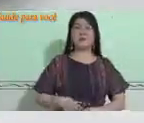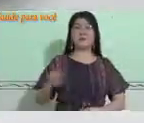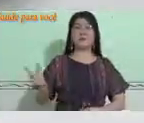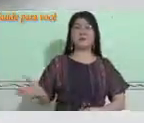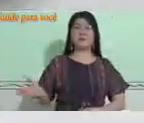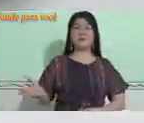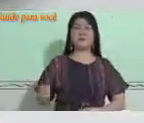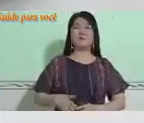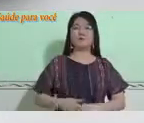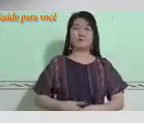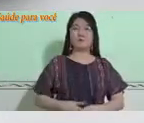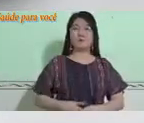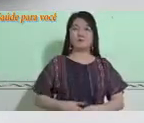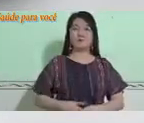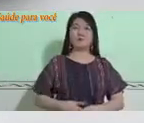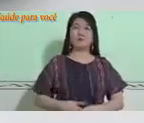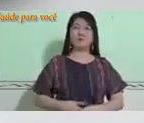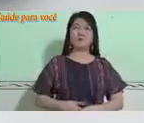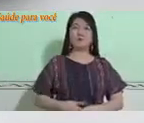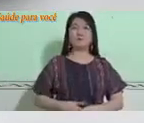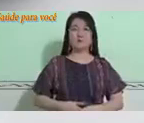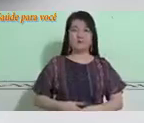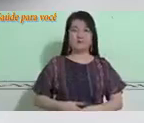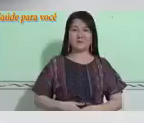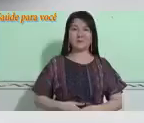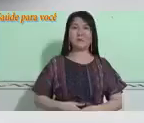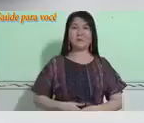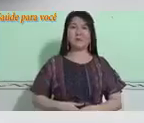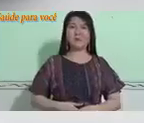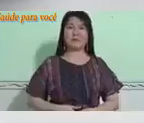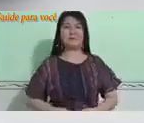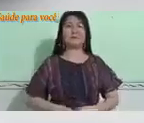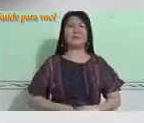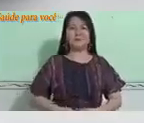desconforto e é uma técnica simples e fácil de fazer, várias vezes ao dia.